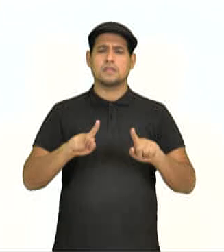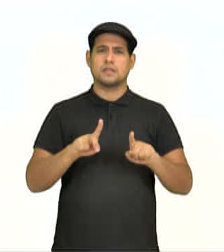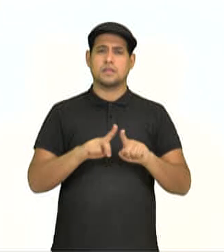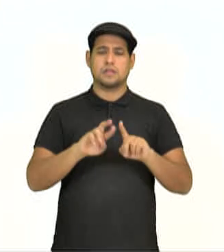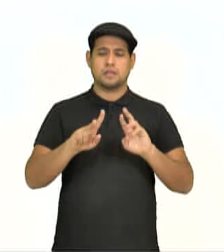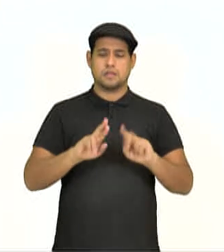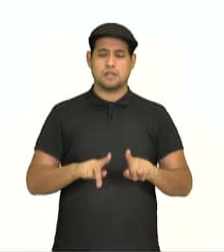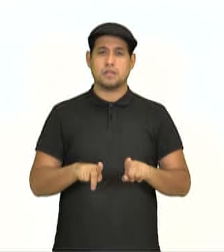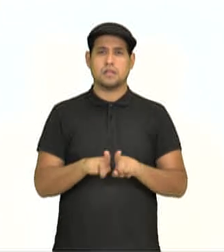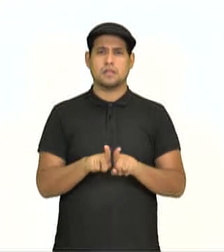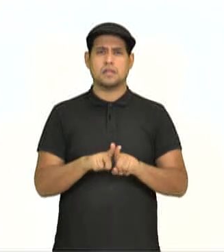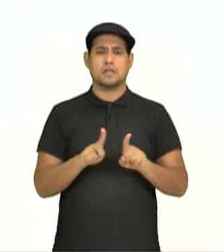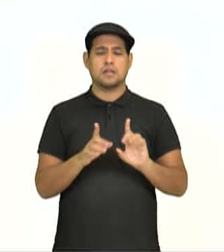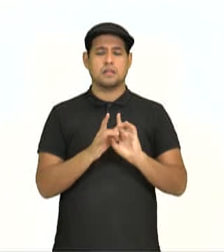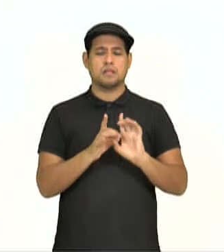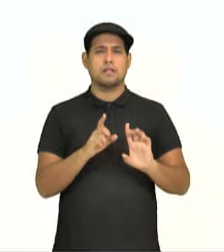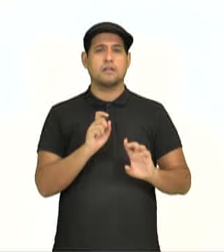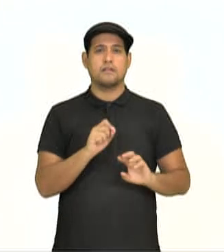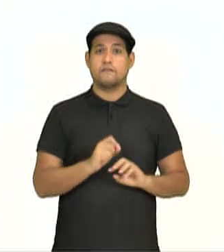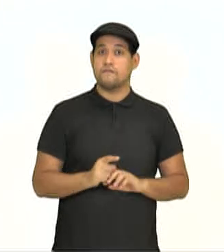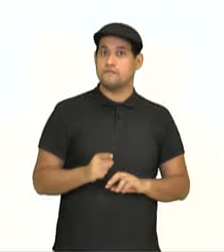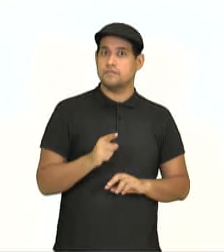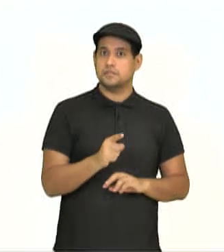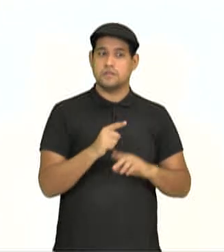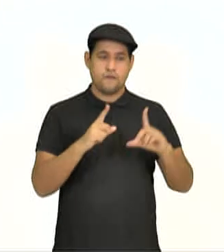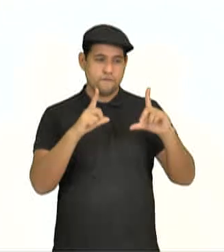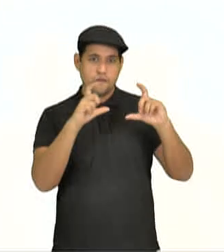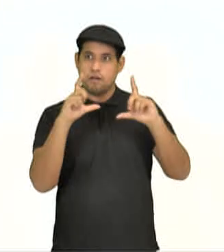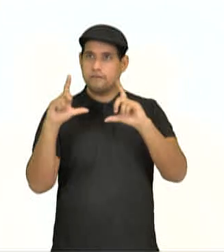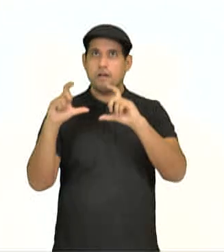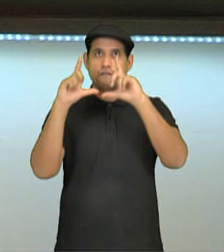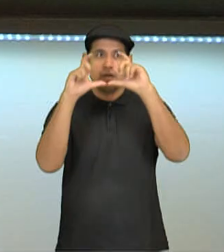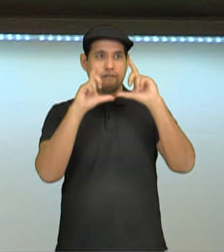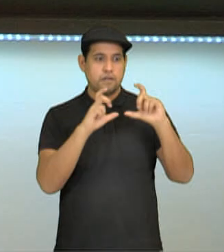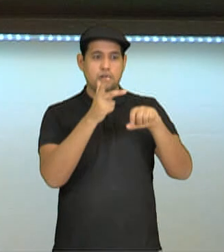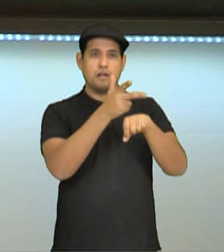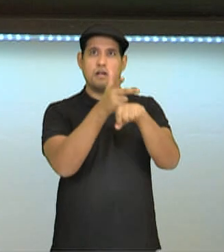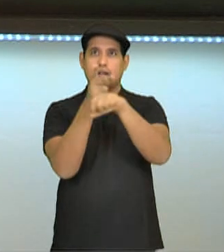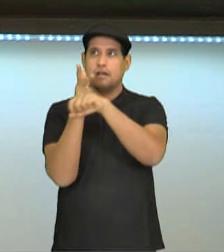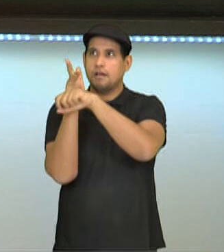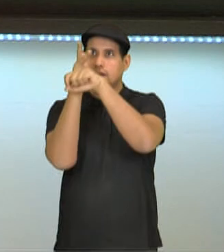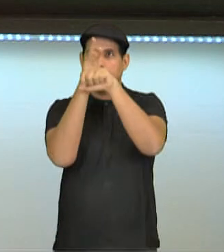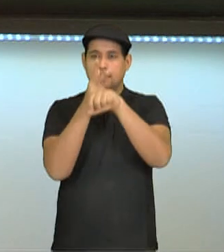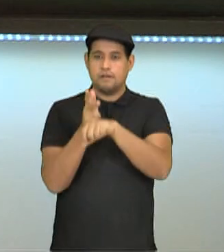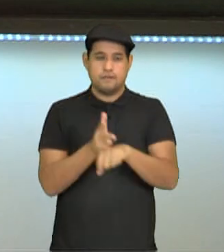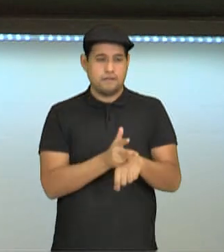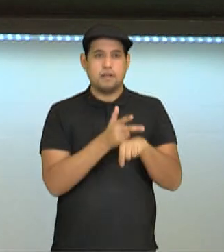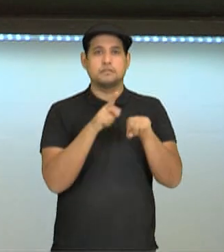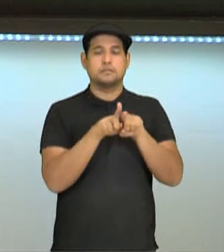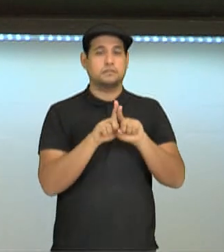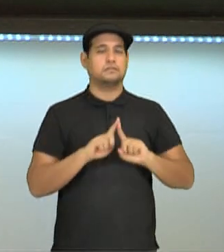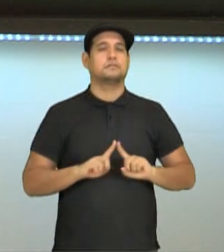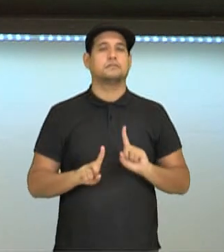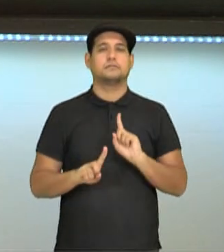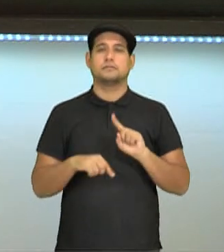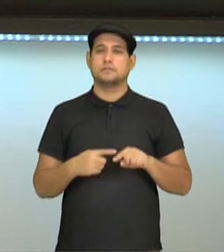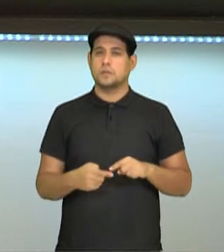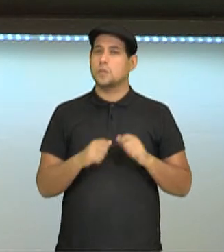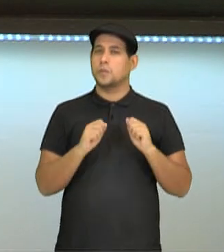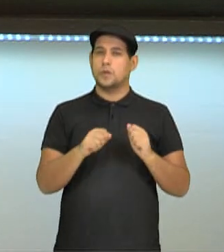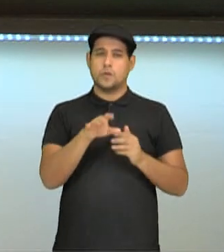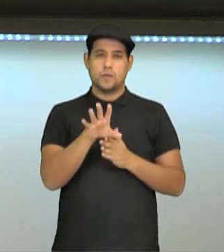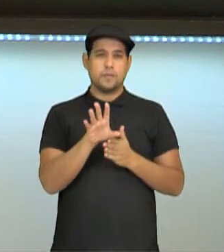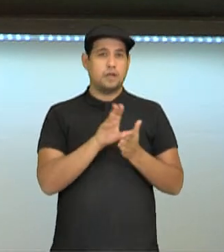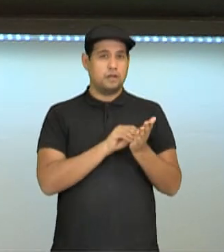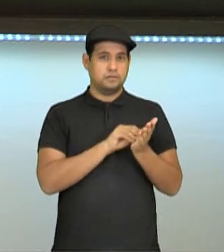dos outros, ele permitia você fotografar, né, gravar a cena, daí